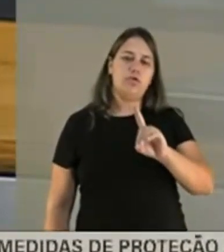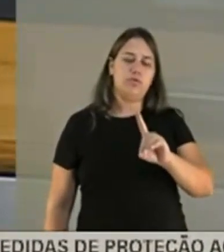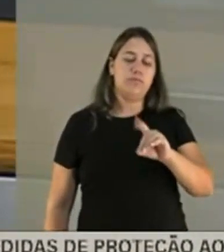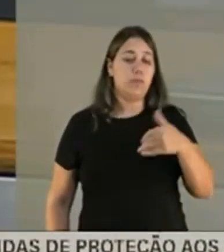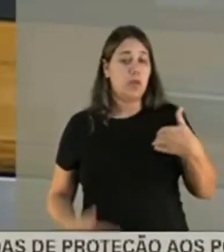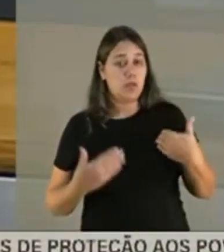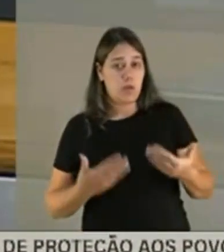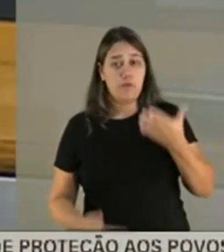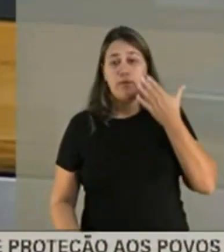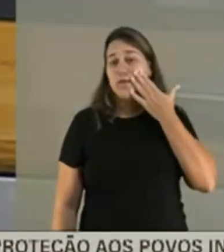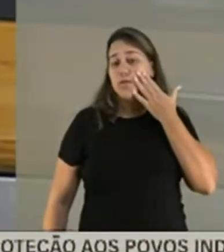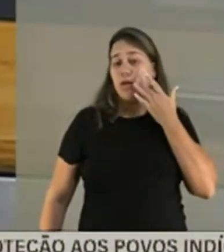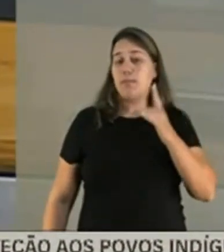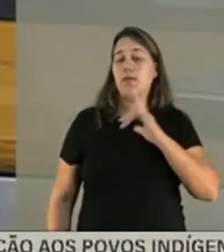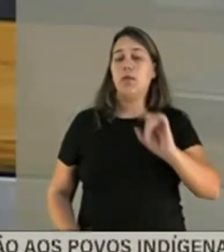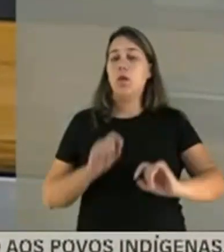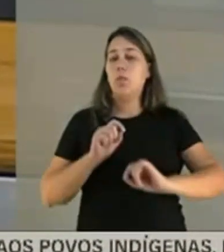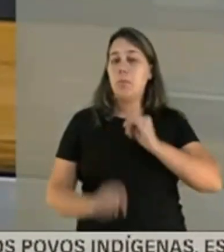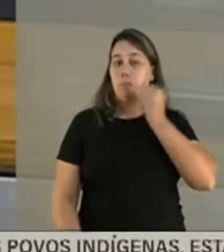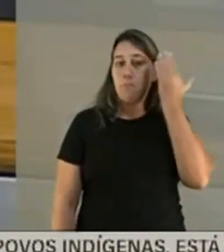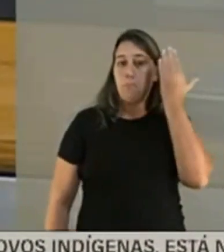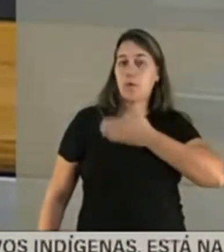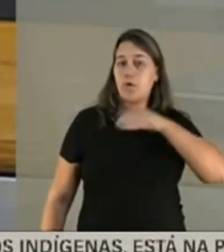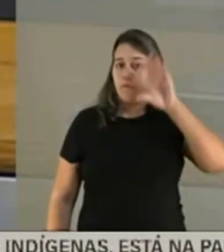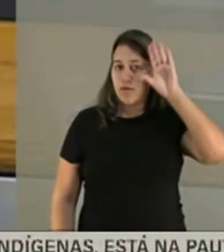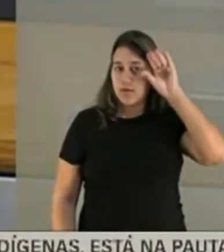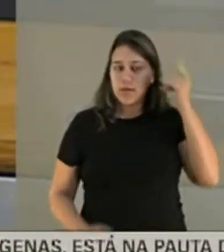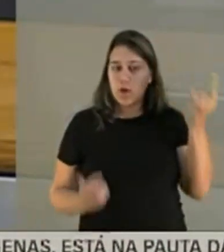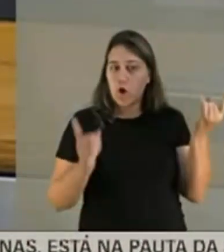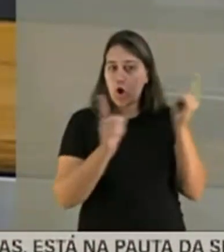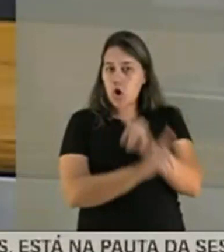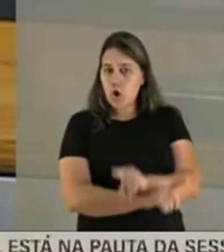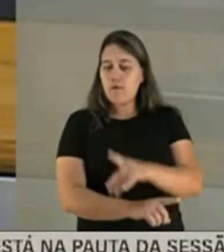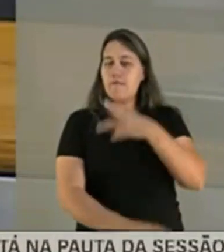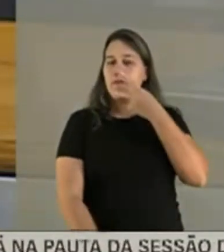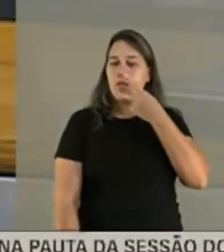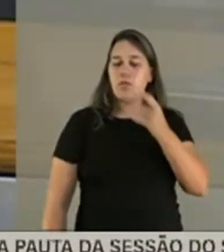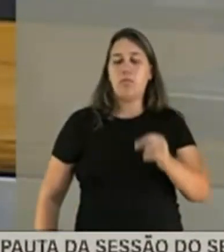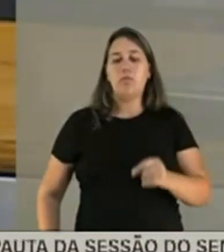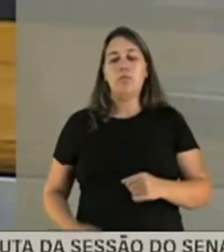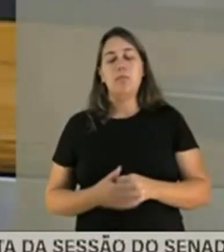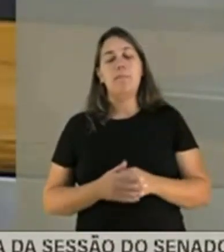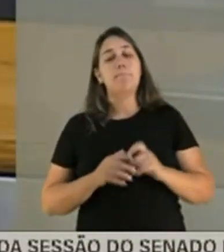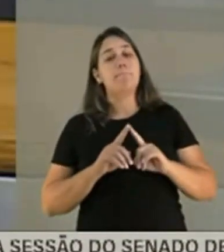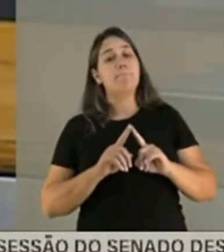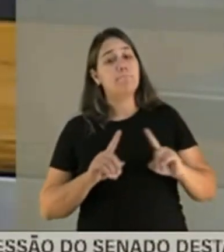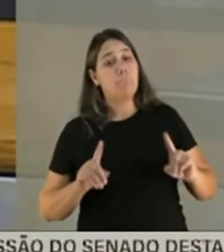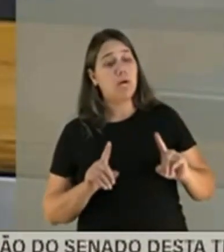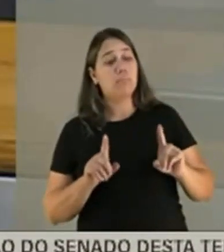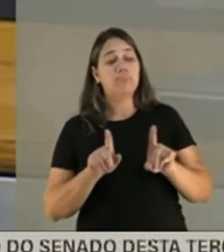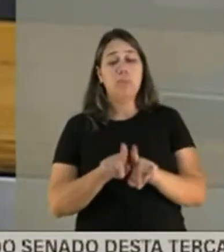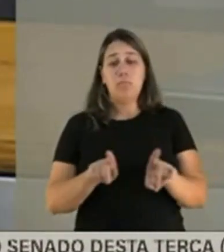senhor reconhece que há evidências científicas contrárias, falou aqui, mas também